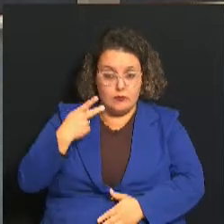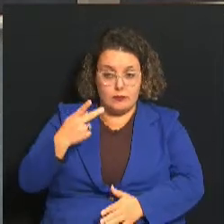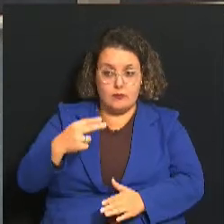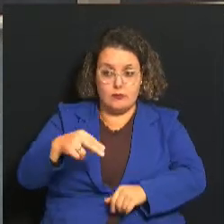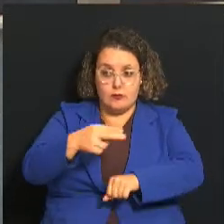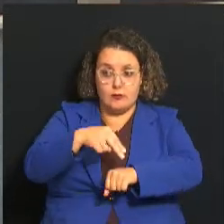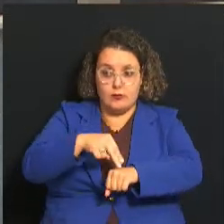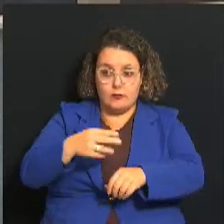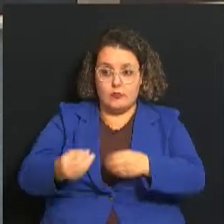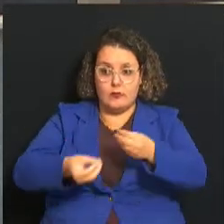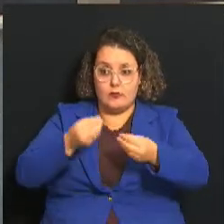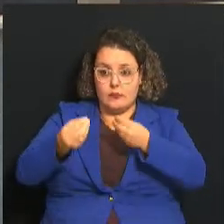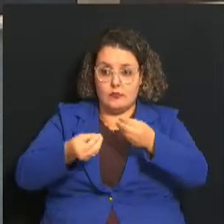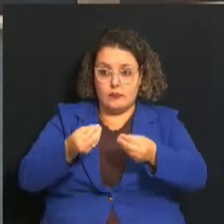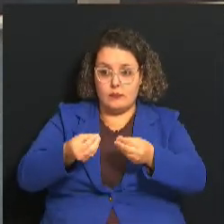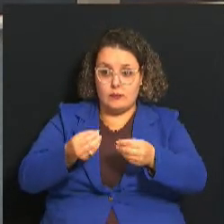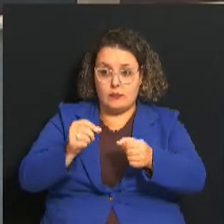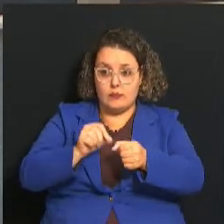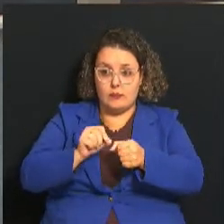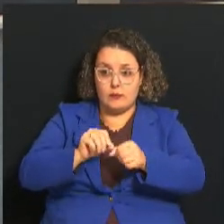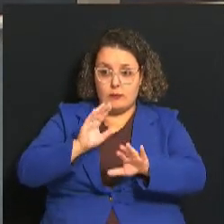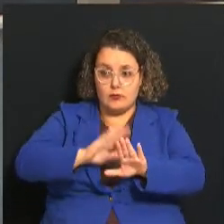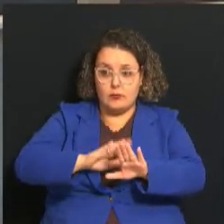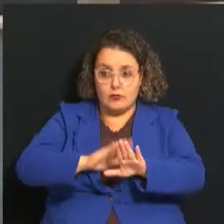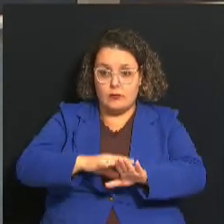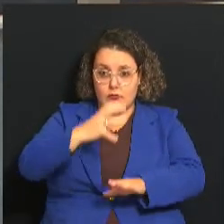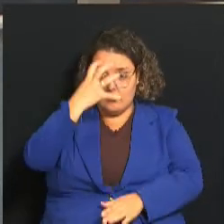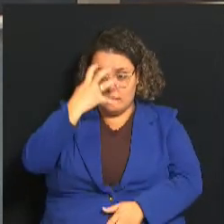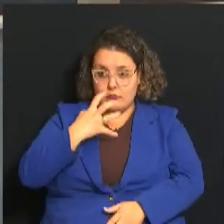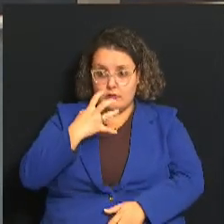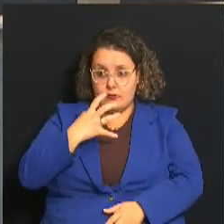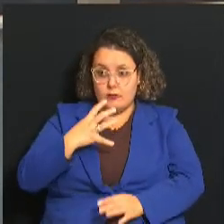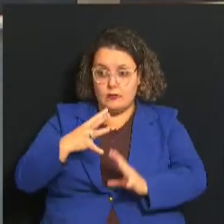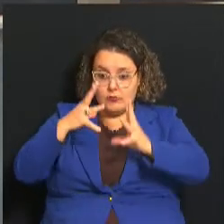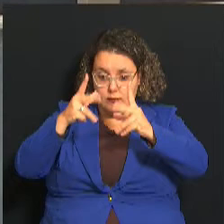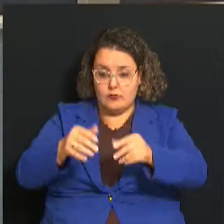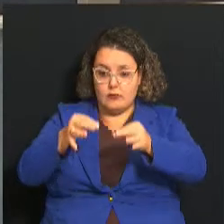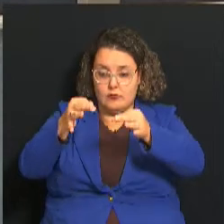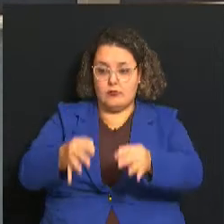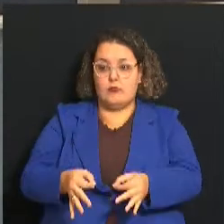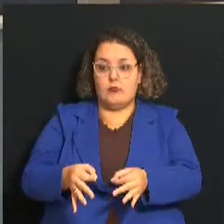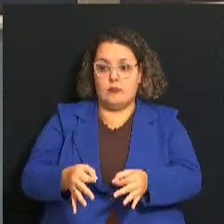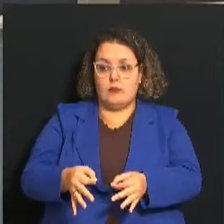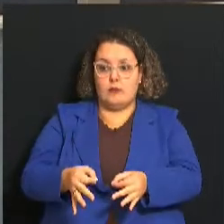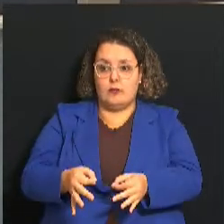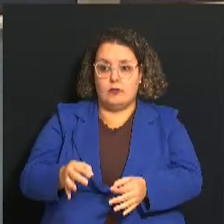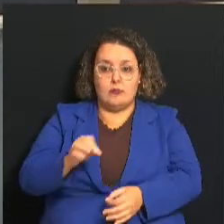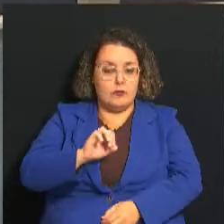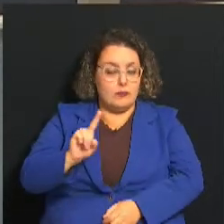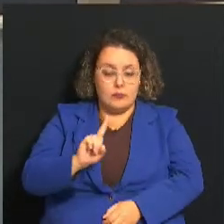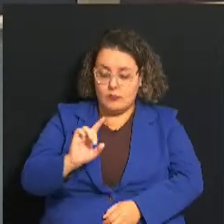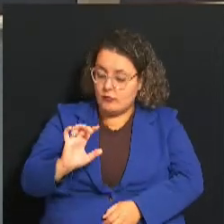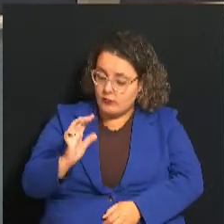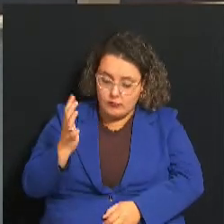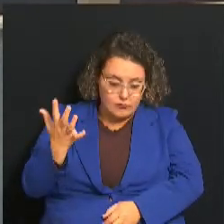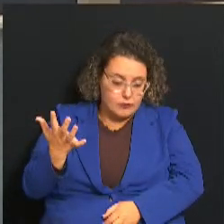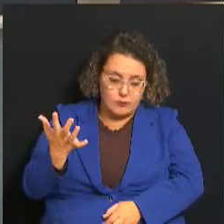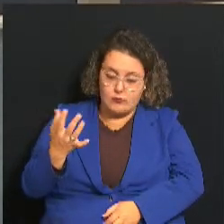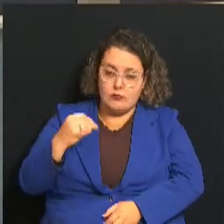como vocês pretendem fazer isso de forma séria, íntegra? Porque isso não vai acontecer se não tiver